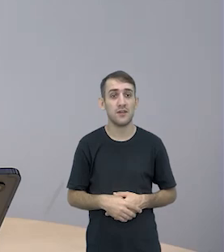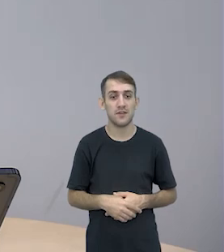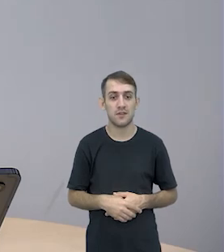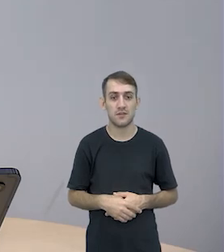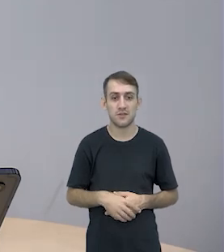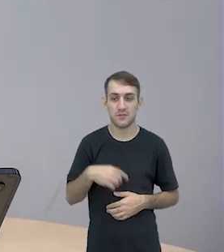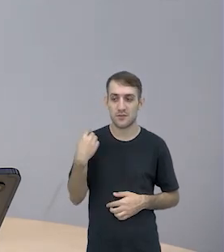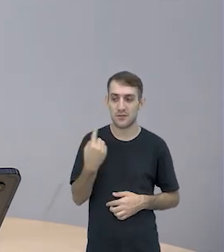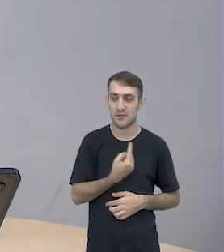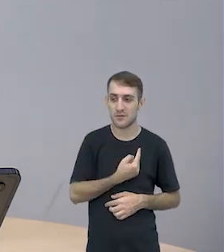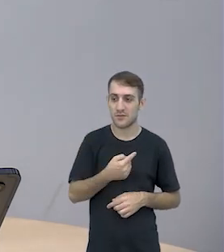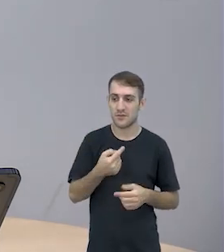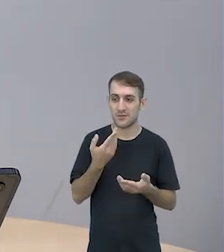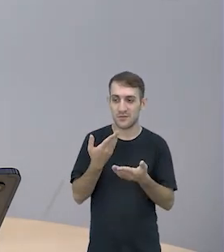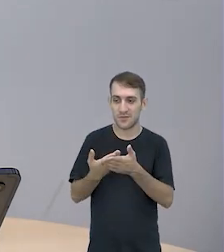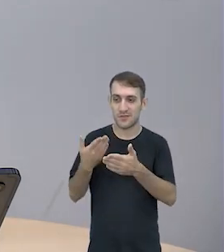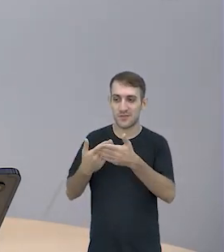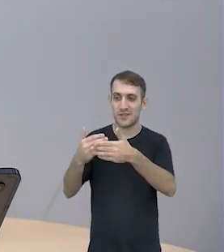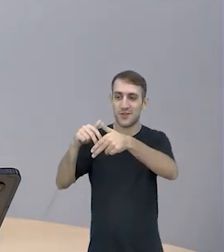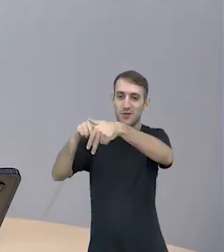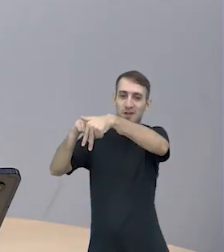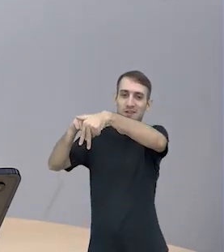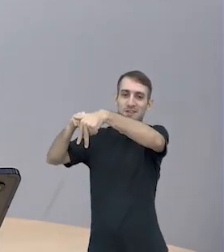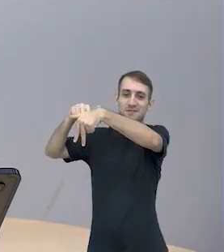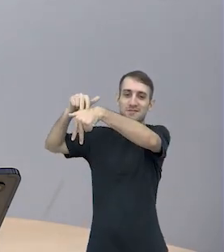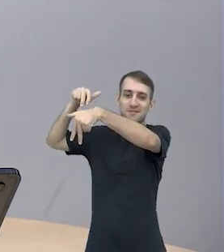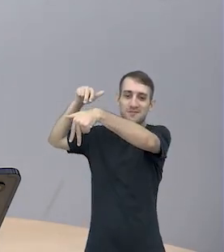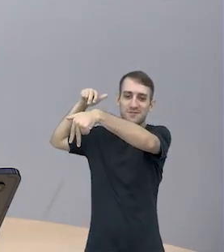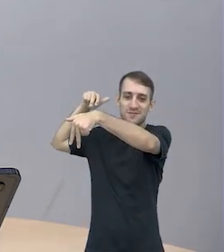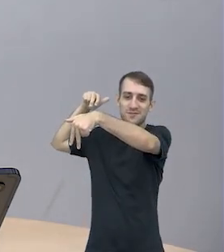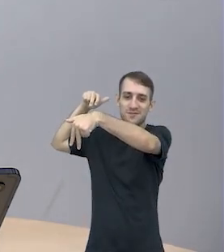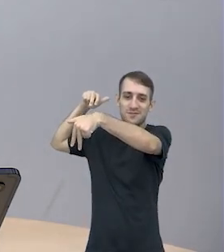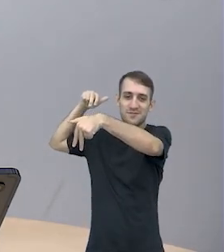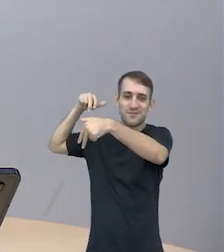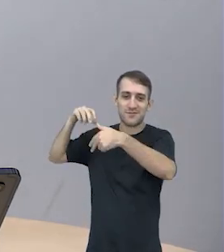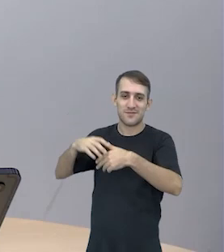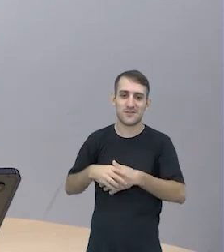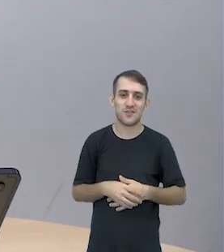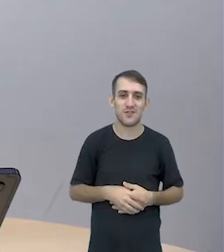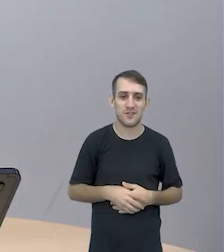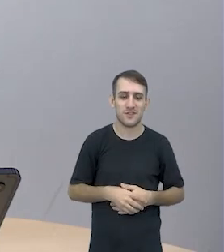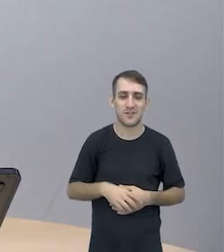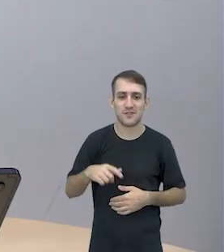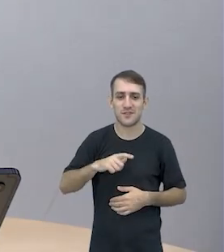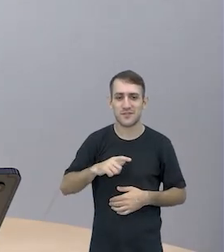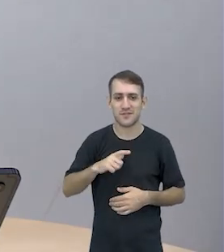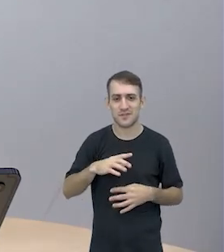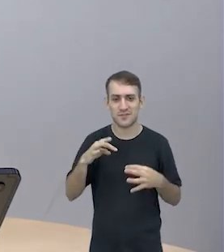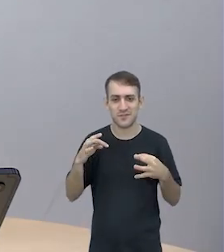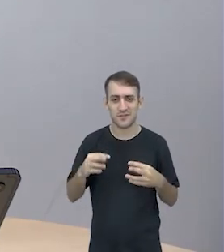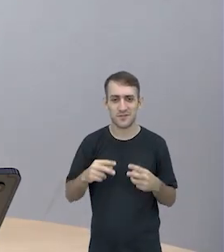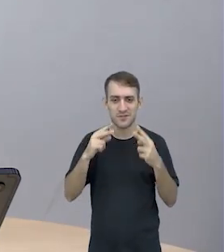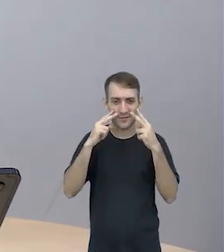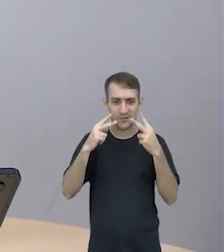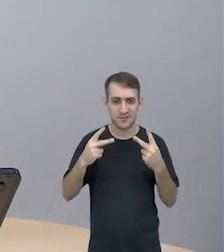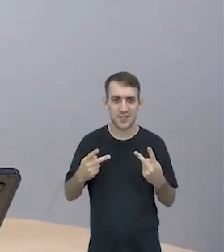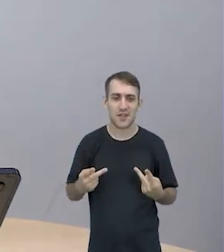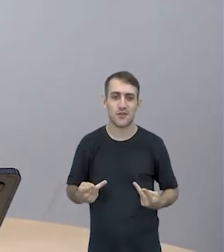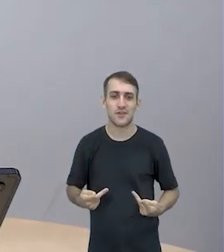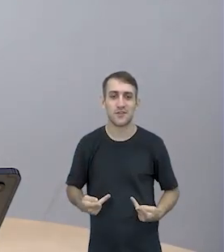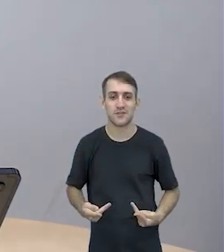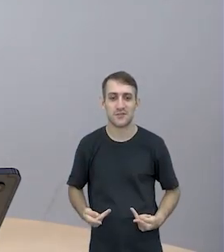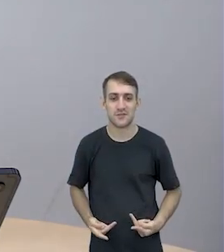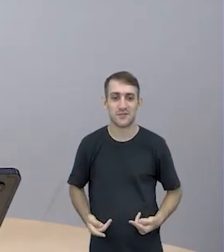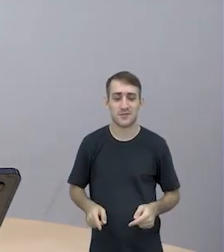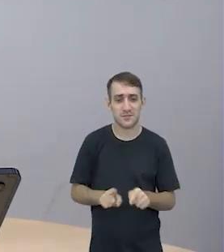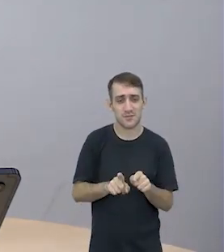ancestralidade, né? Para ver de onde a gente veio, de onde a gente foi, por onde a gente andou, não é, Terezinha? E